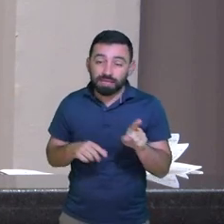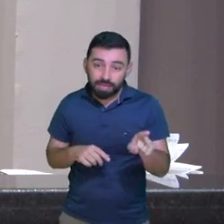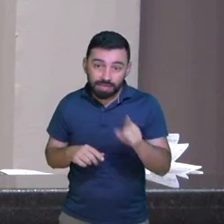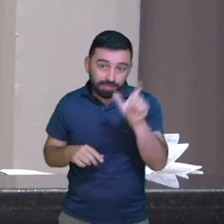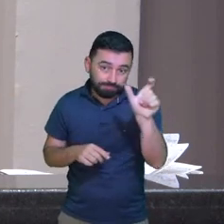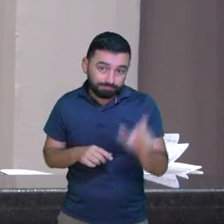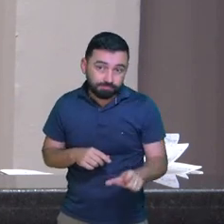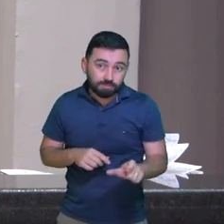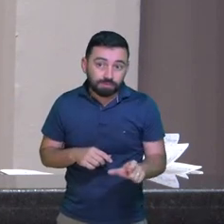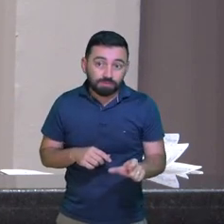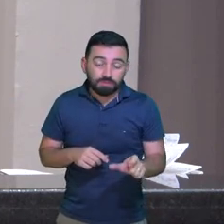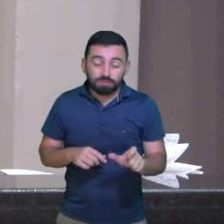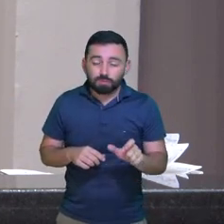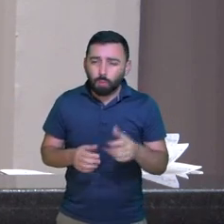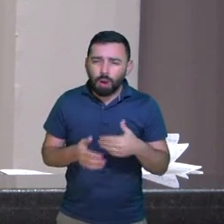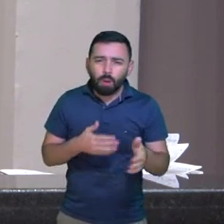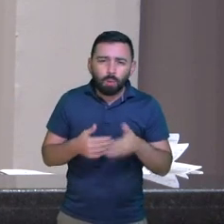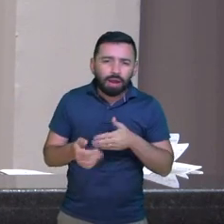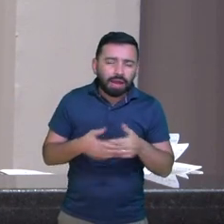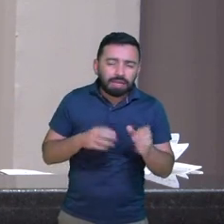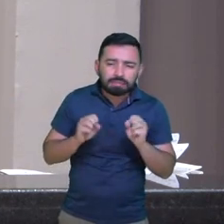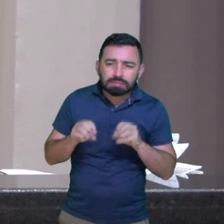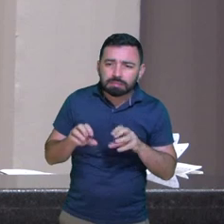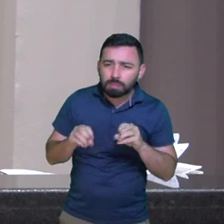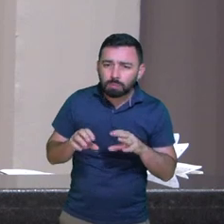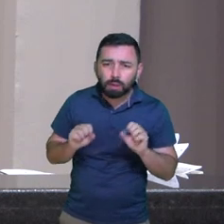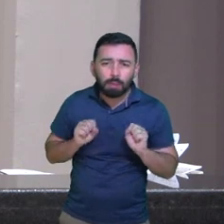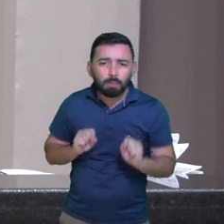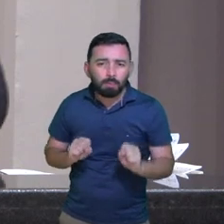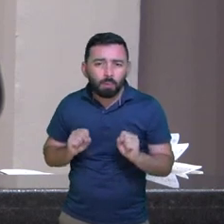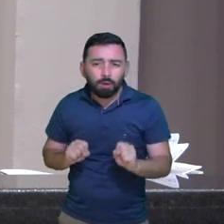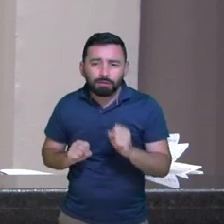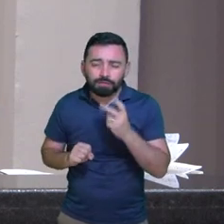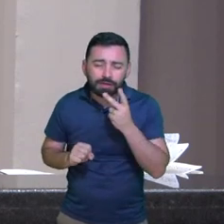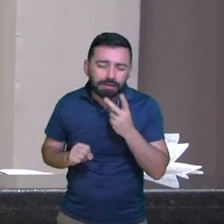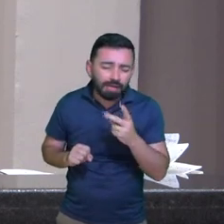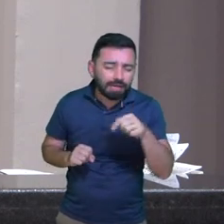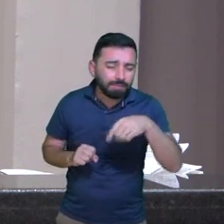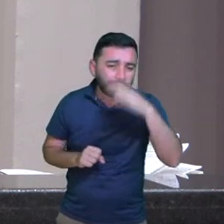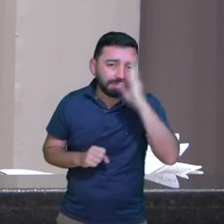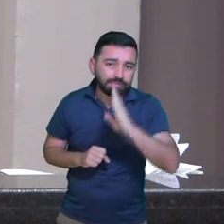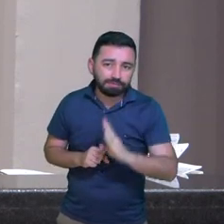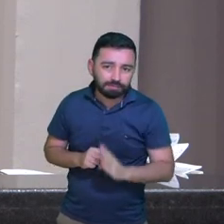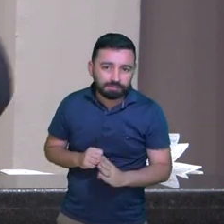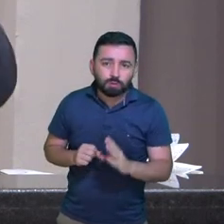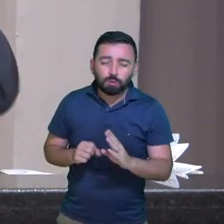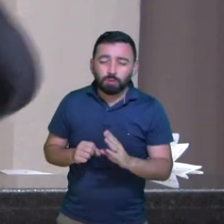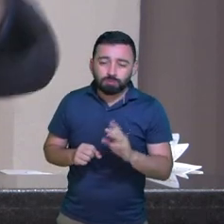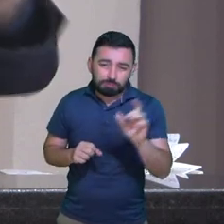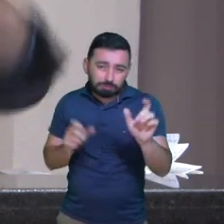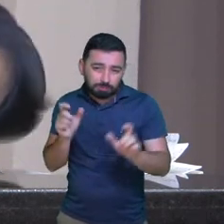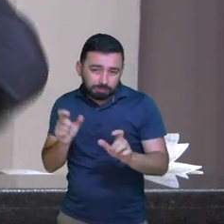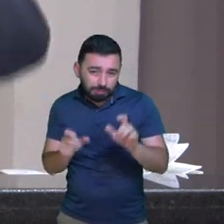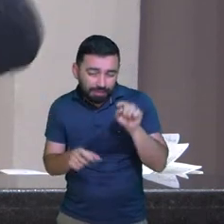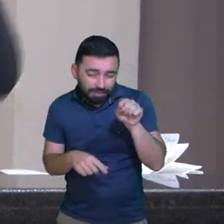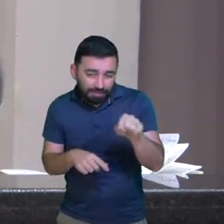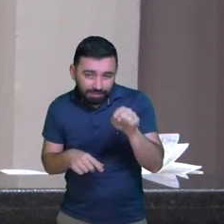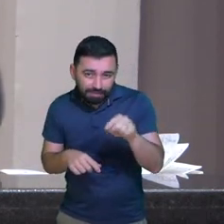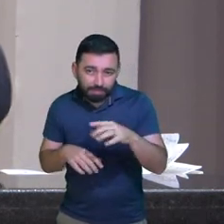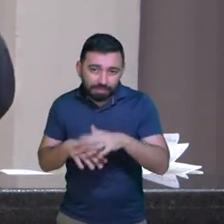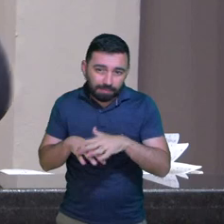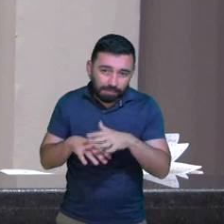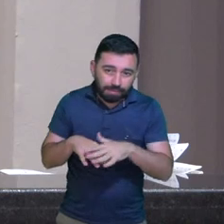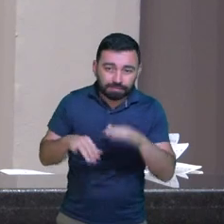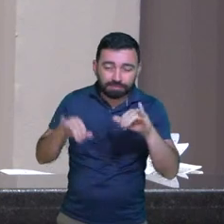qualquer licenciatura nesse país possa dizer no Brasil o sujeito que faz licenciatura em química física matemática ele